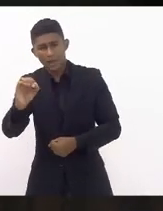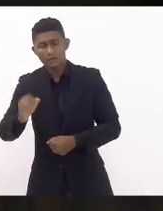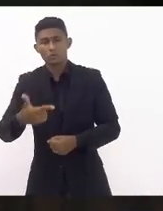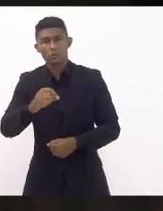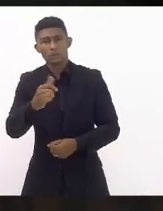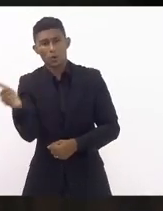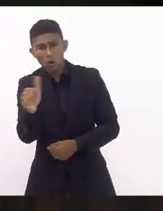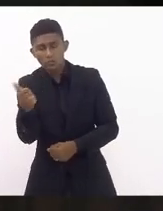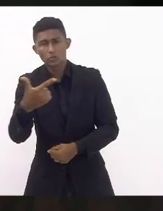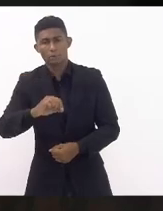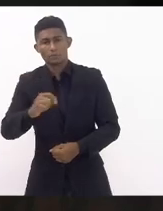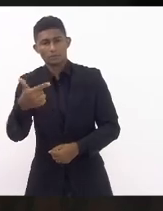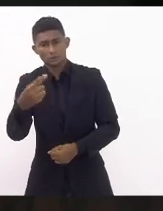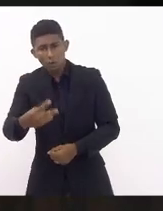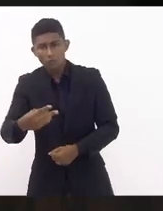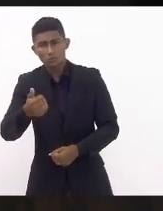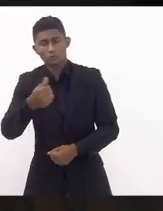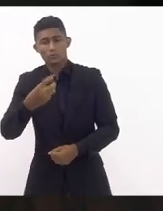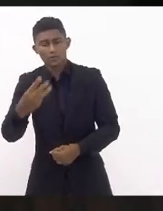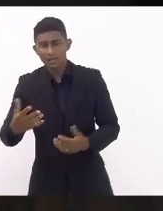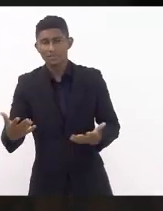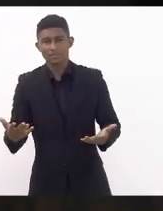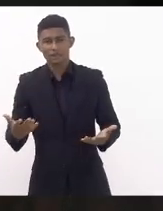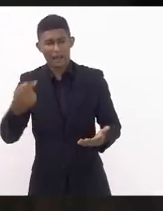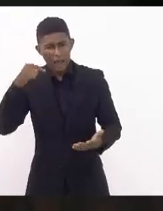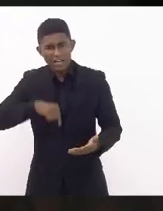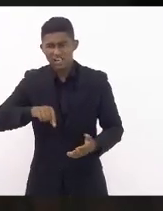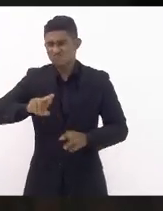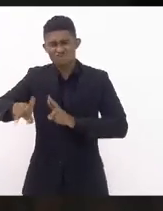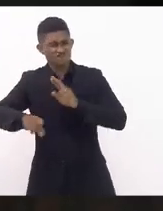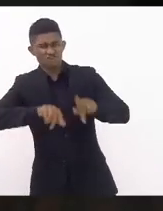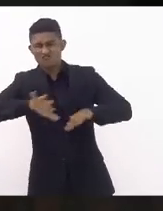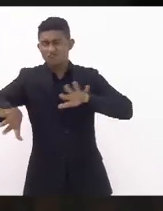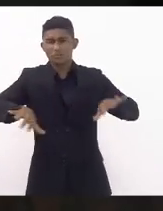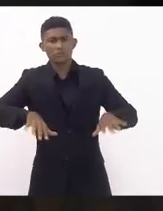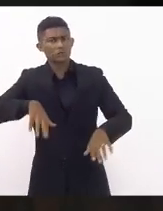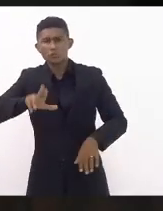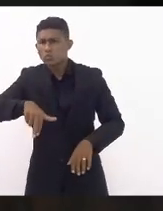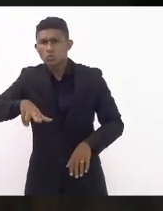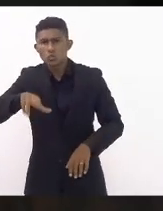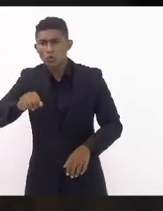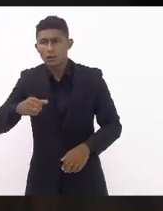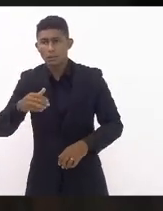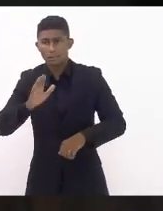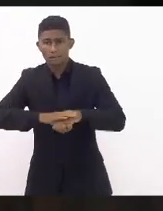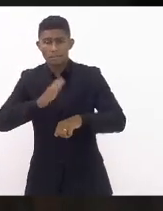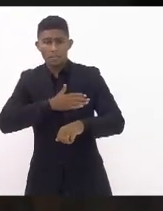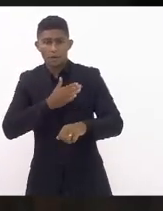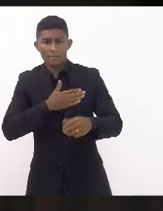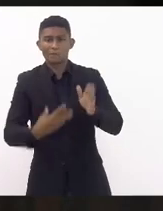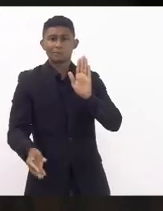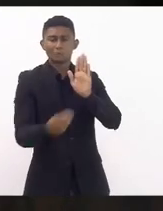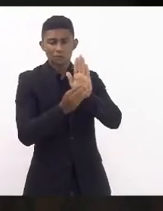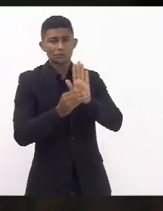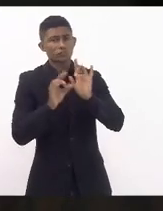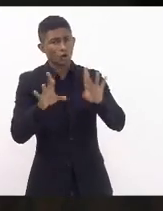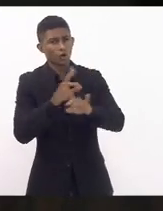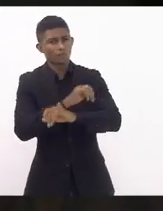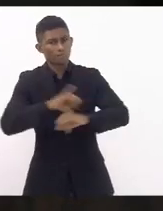2012, 2013. Aqui não tem distinção, muito menos contra as mulheres. Quem faz a pauta sou eu, é só para deixar isso